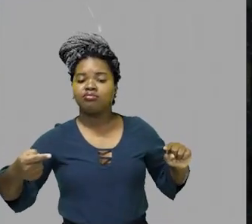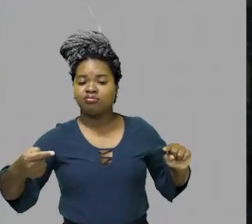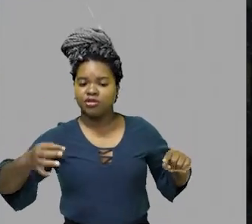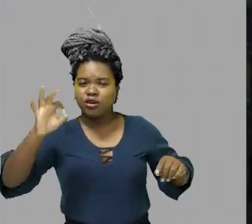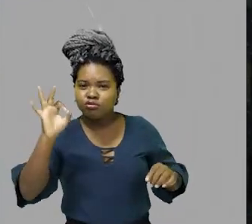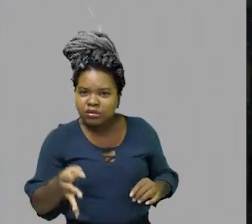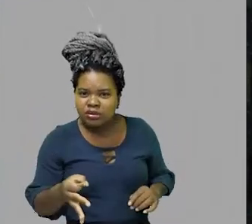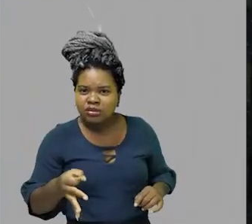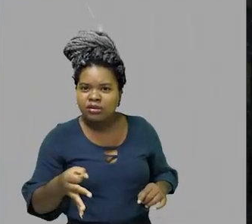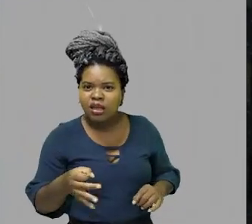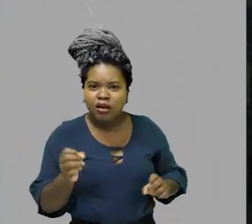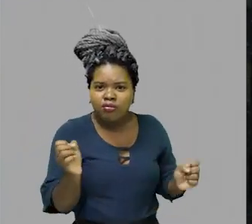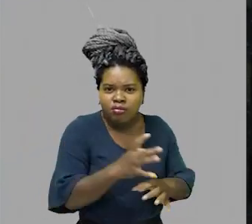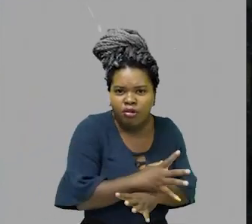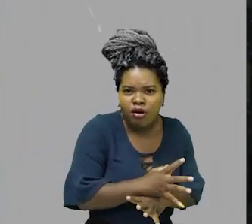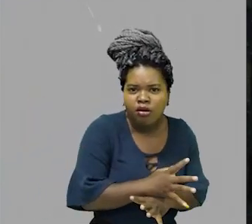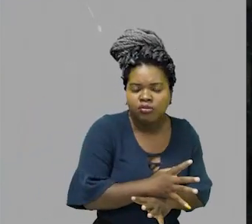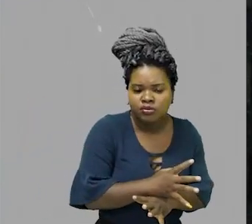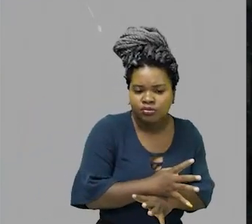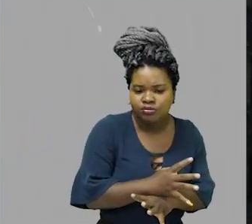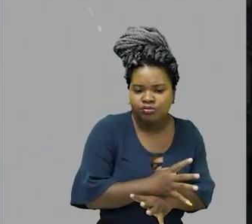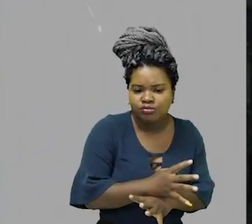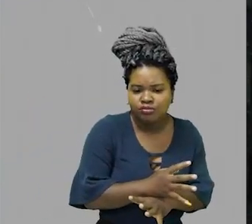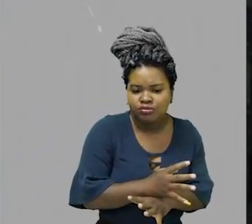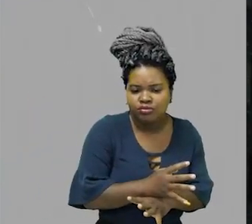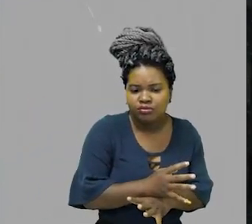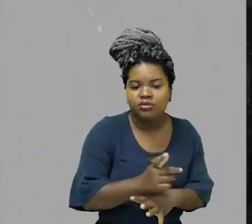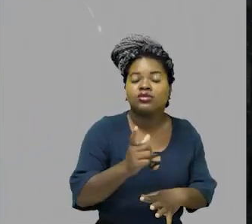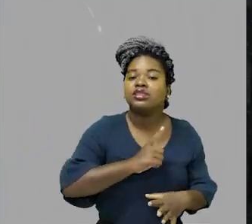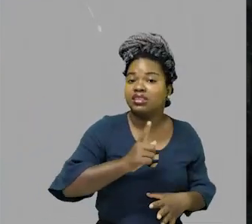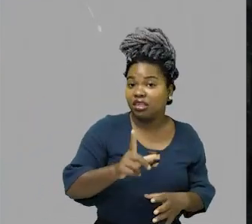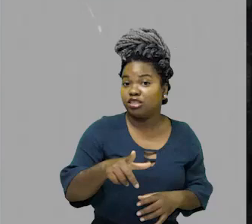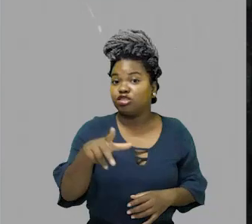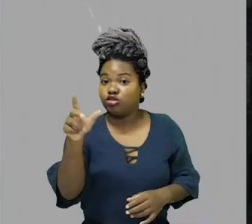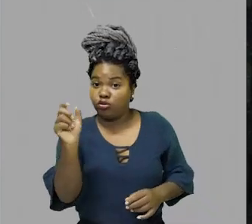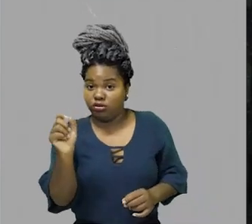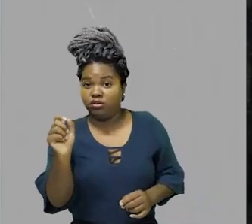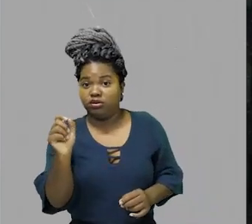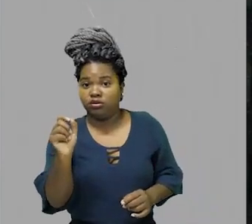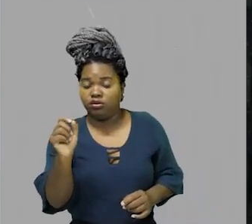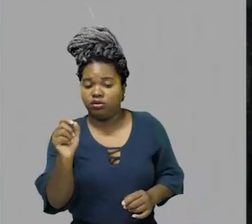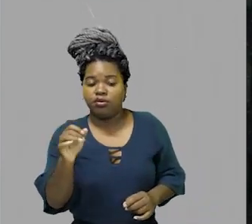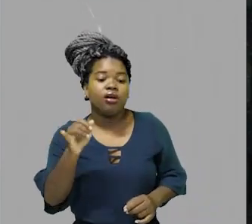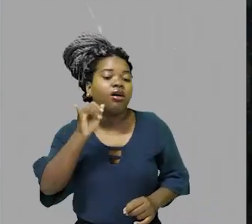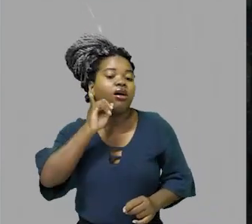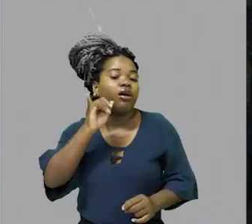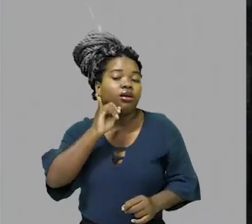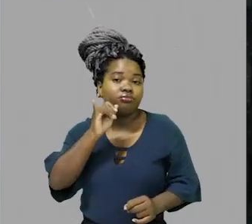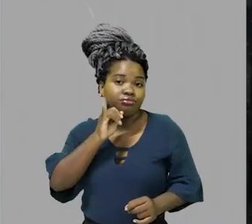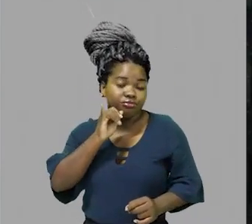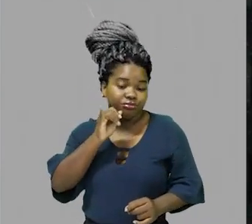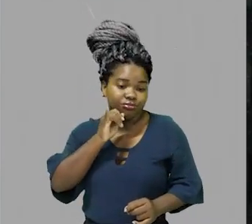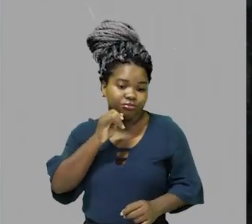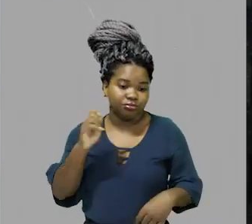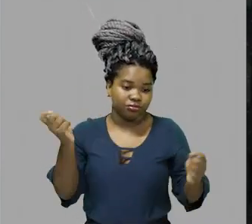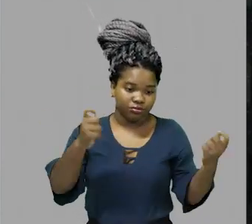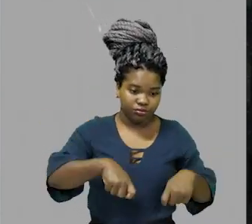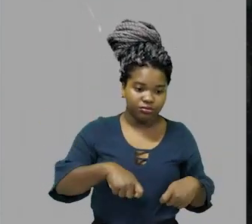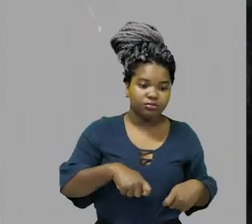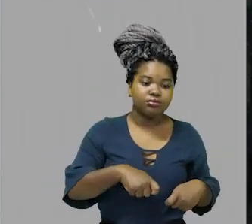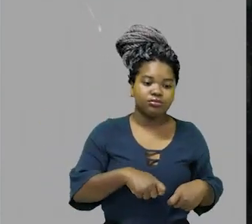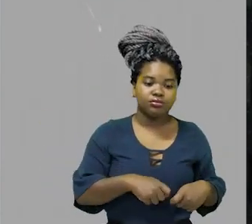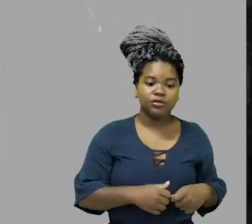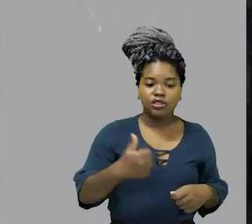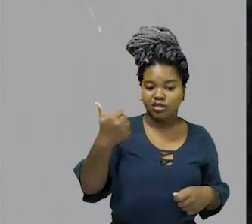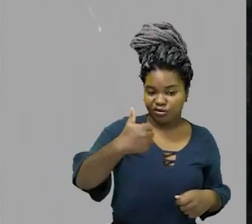definitivo, que vai ser lido pelo ribossomo, ela vai ter alternativas. Por exemplo, ela vai poder formar esse